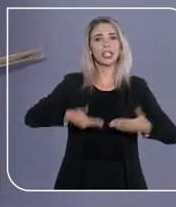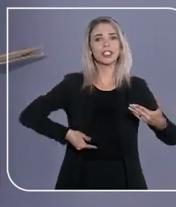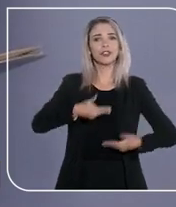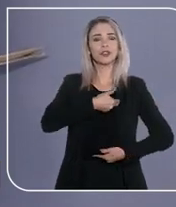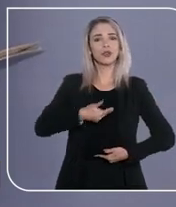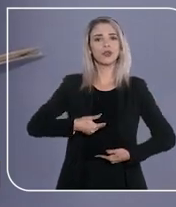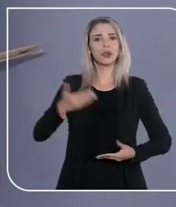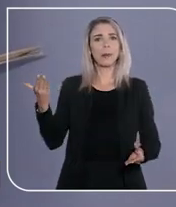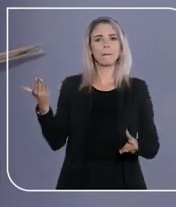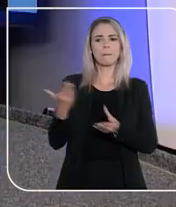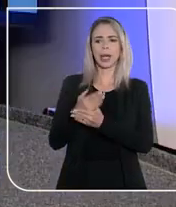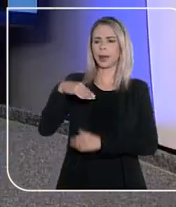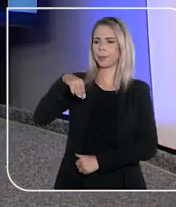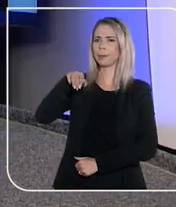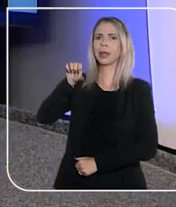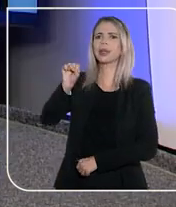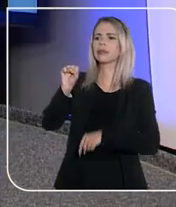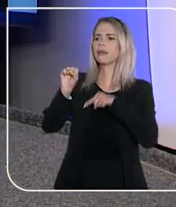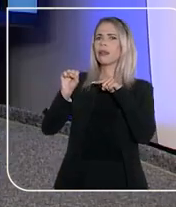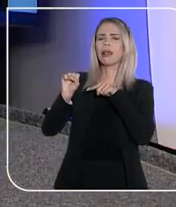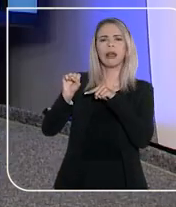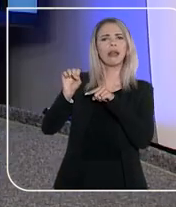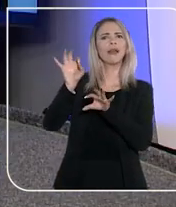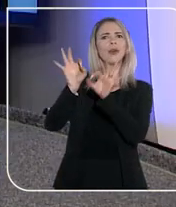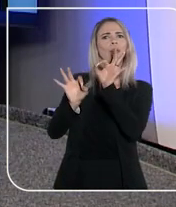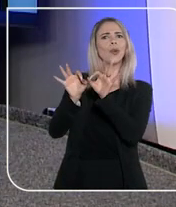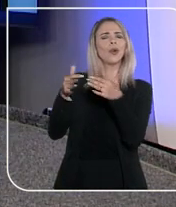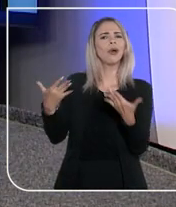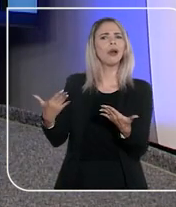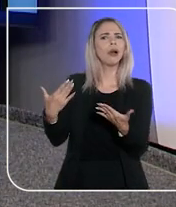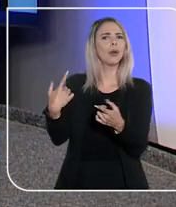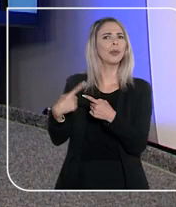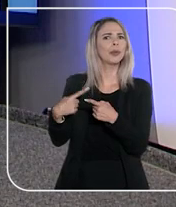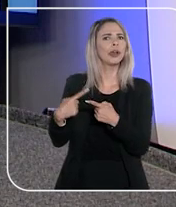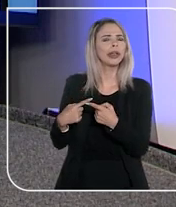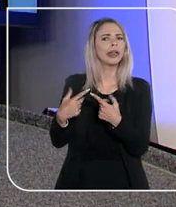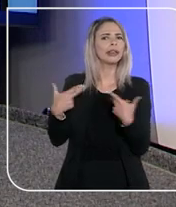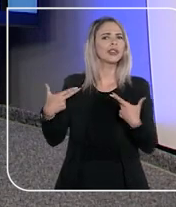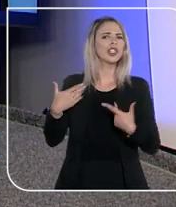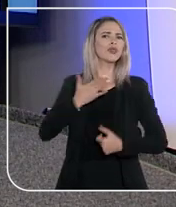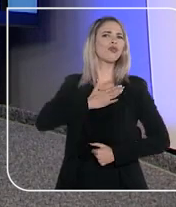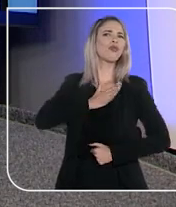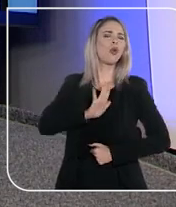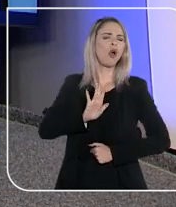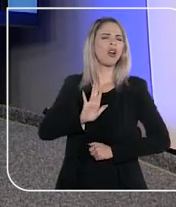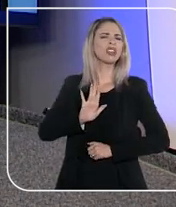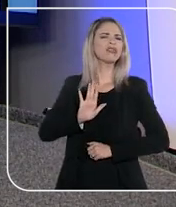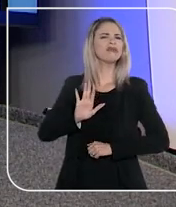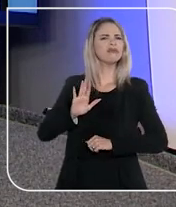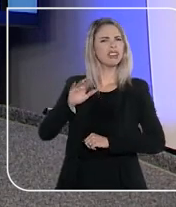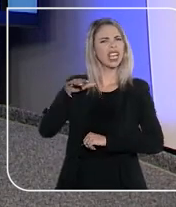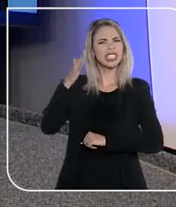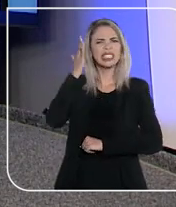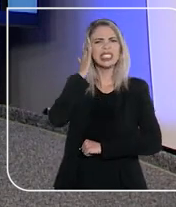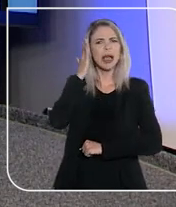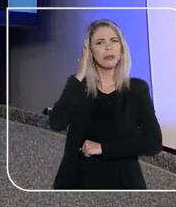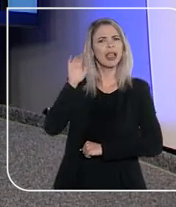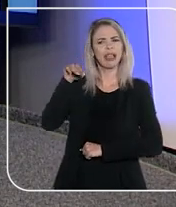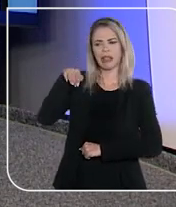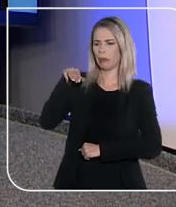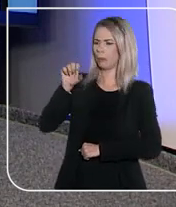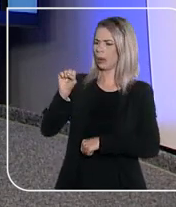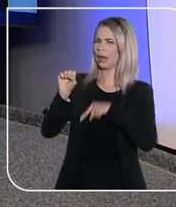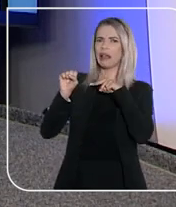impetra mandado de segurança, né, no judiciário por algum motivo, alguma insatisfação. Eu gostaria de saber se essa ação, o